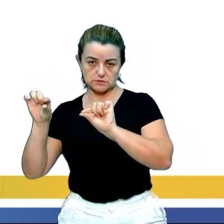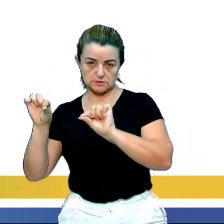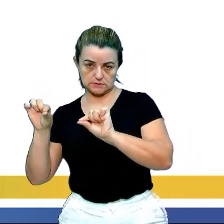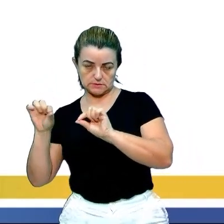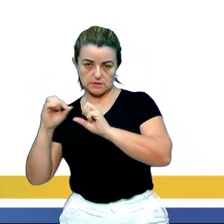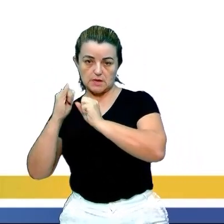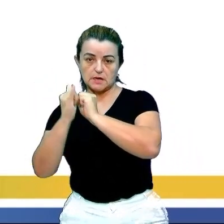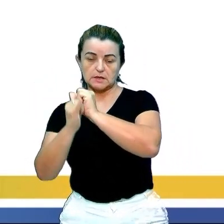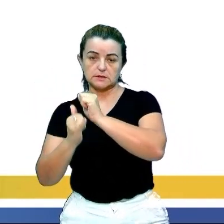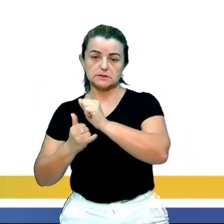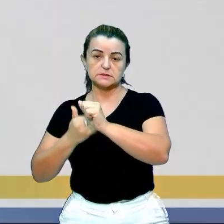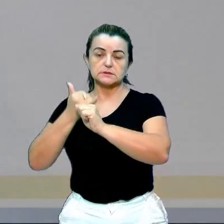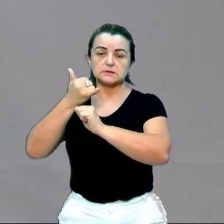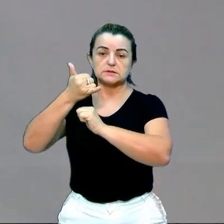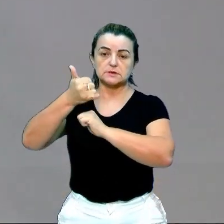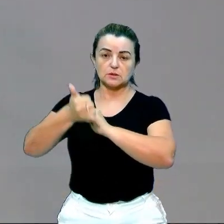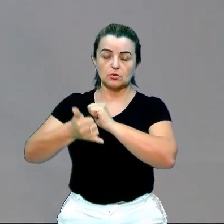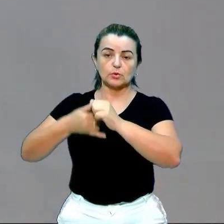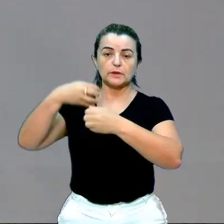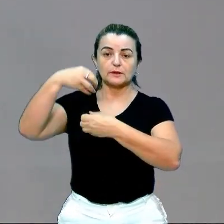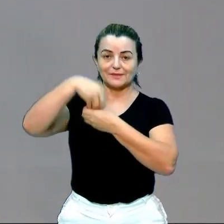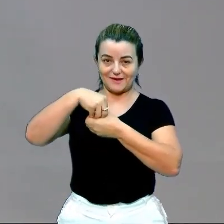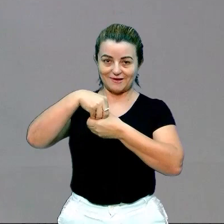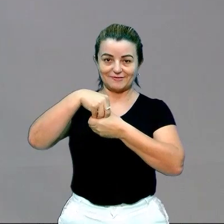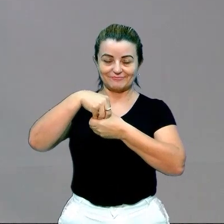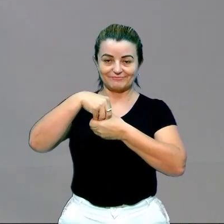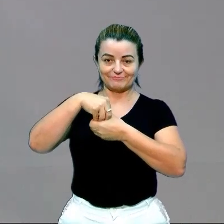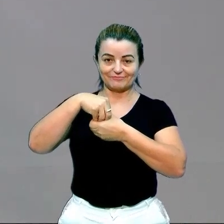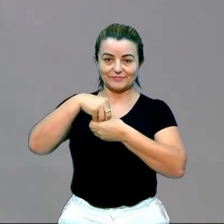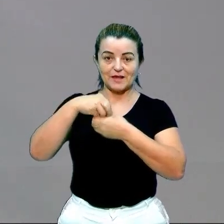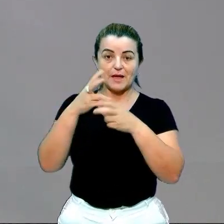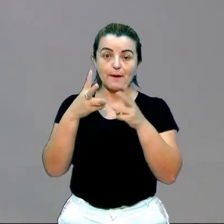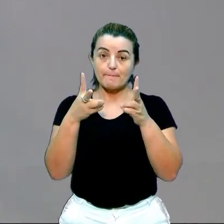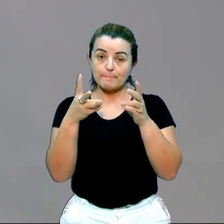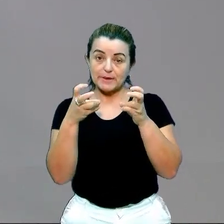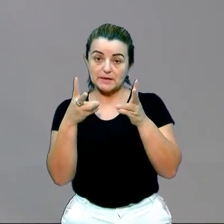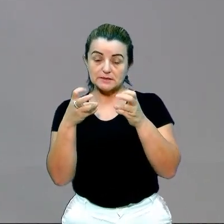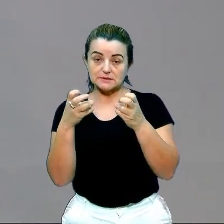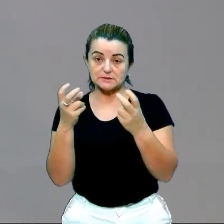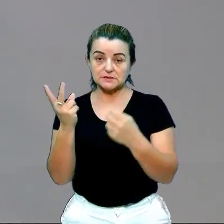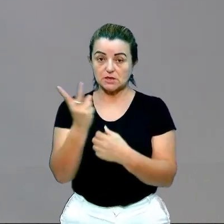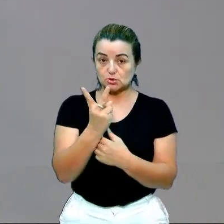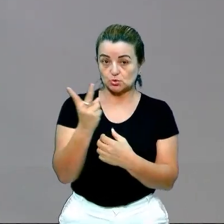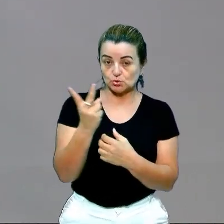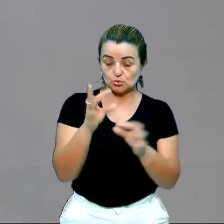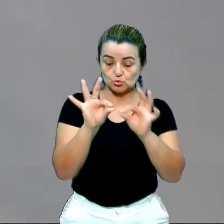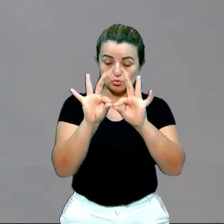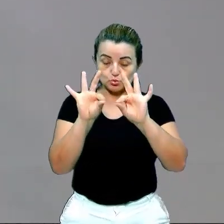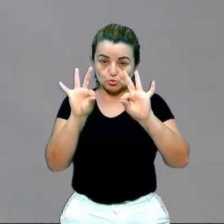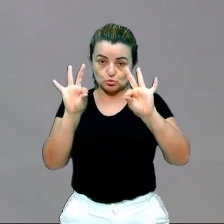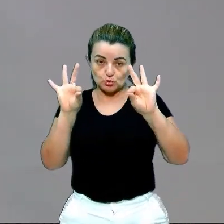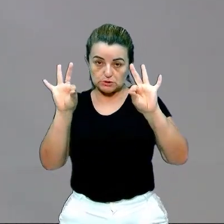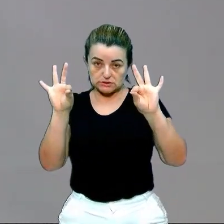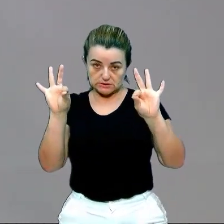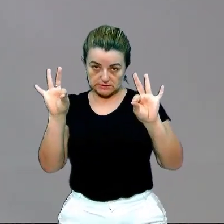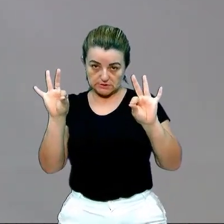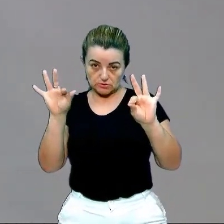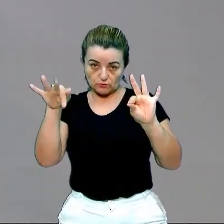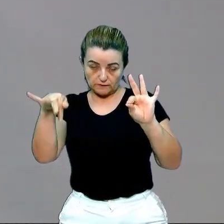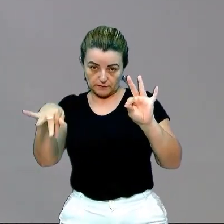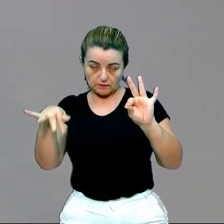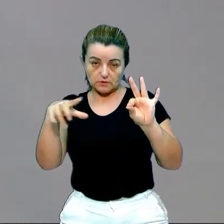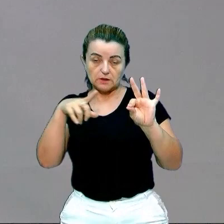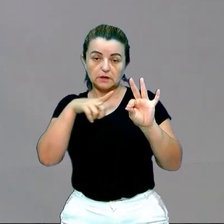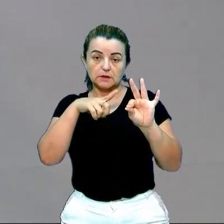transição interna. Por que interna? Porque perceba que essas 2 linhas aí no final da tabela periódica,